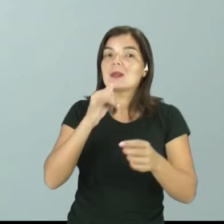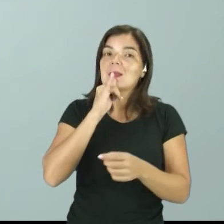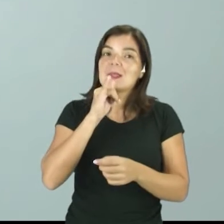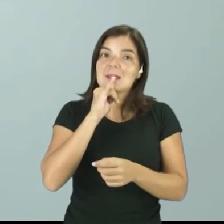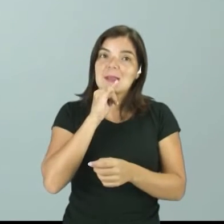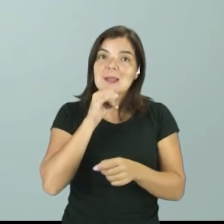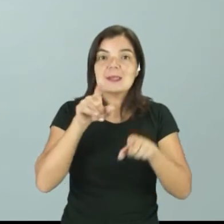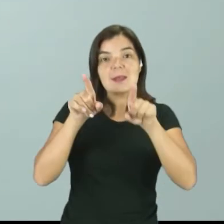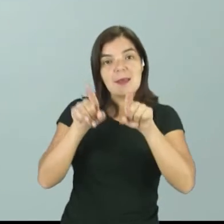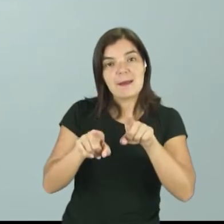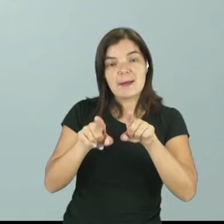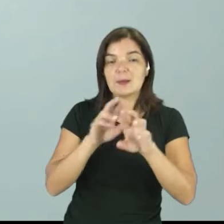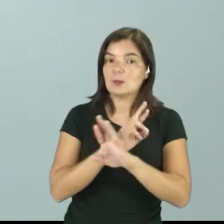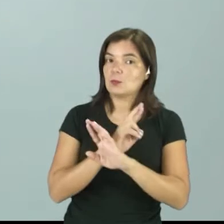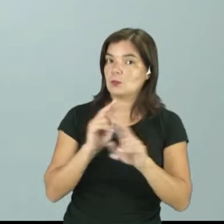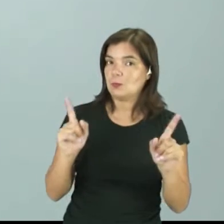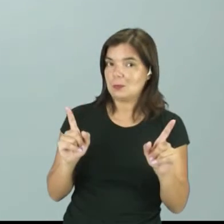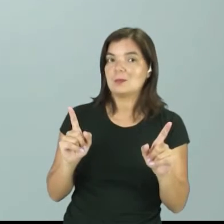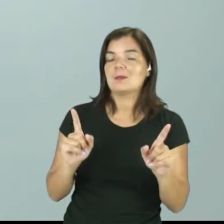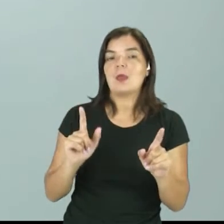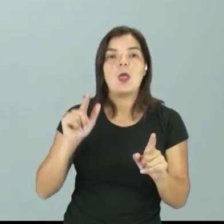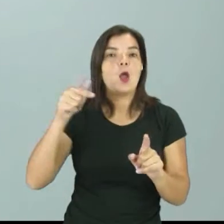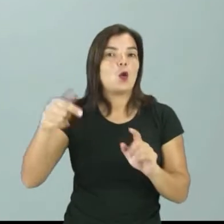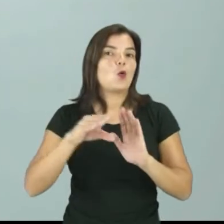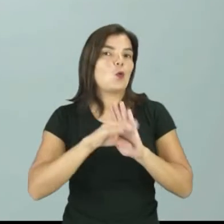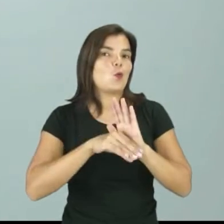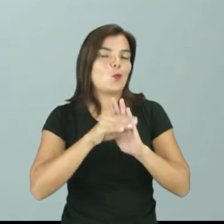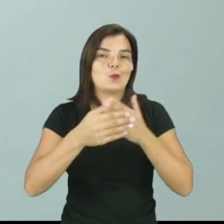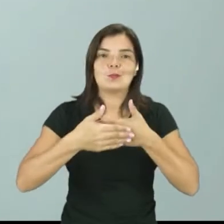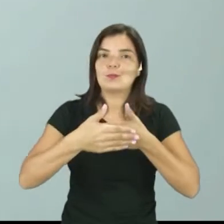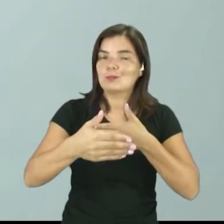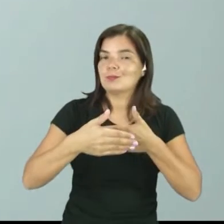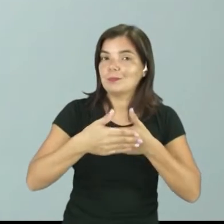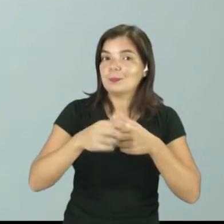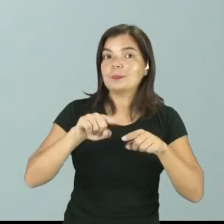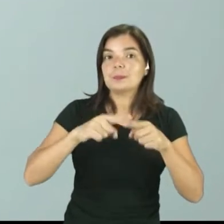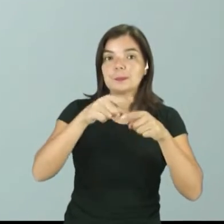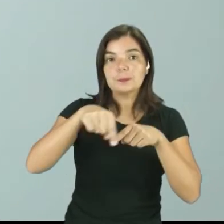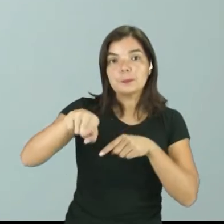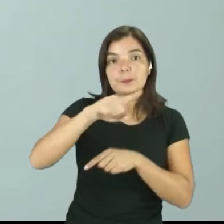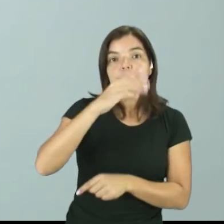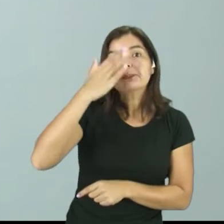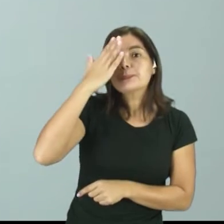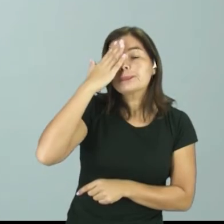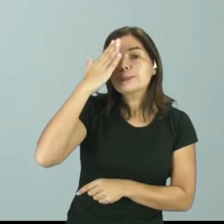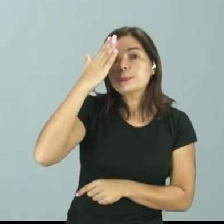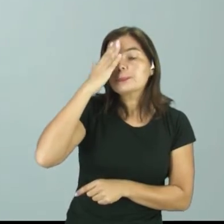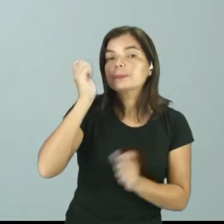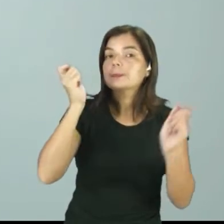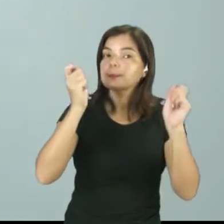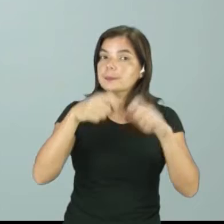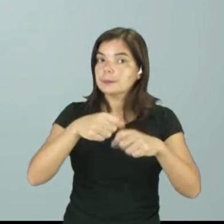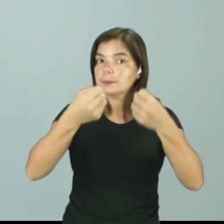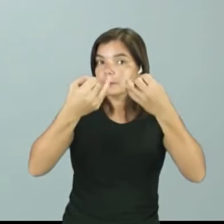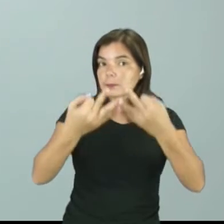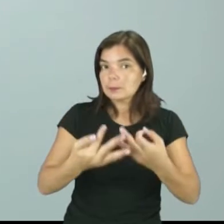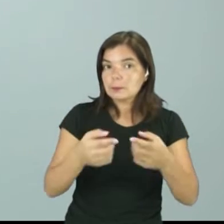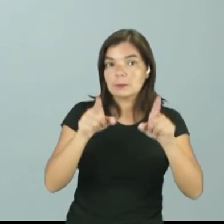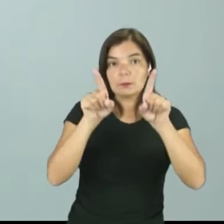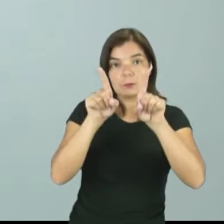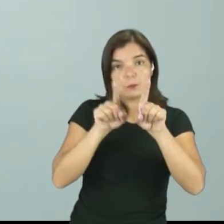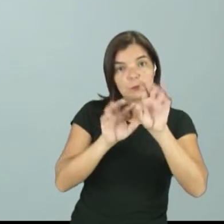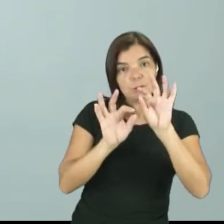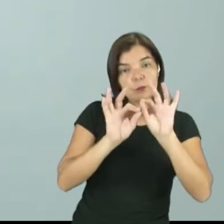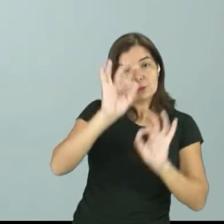são chamadas de retas reversas, que é um outro conteúdo mais adiante. Mas o que eu quero que você entenda é que só podemos falar de retas